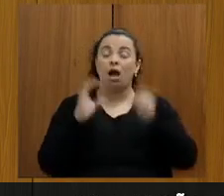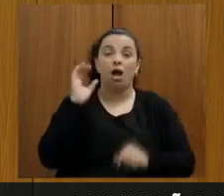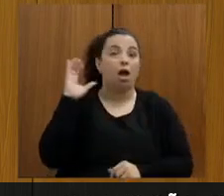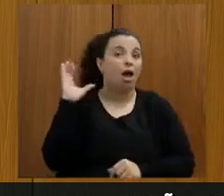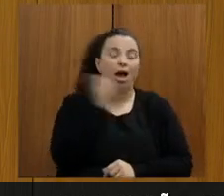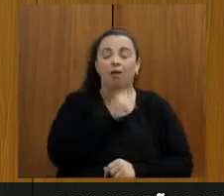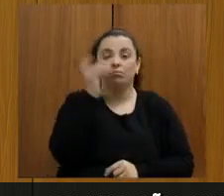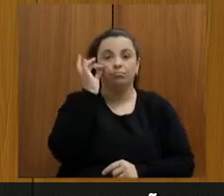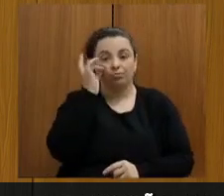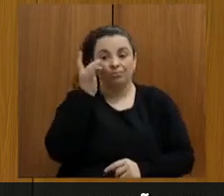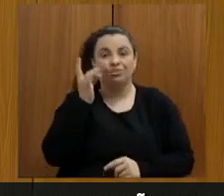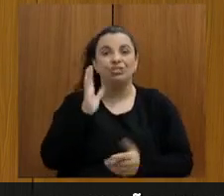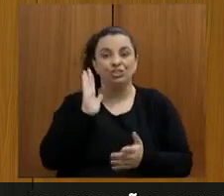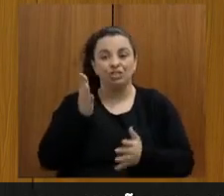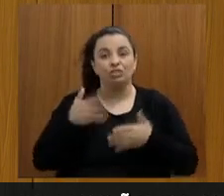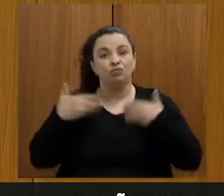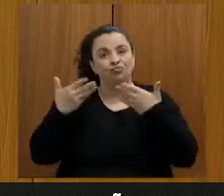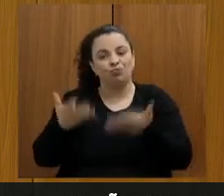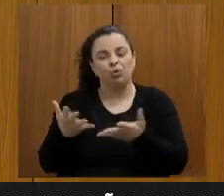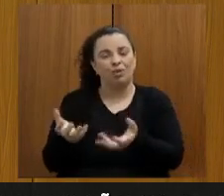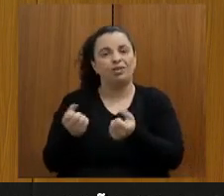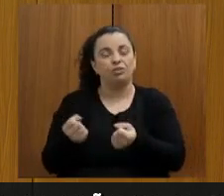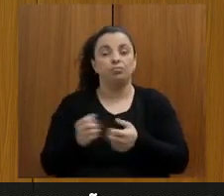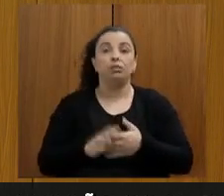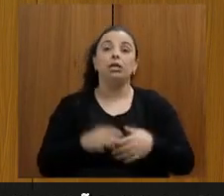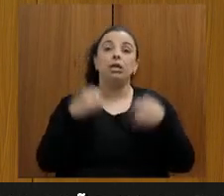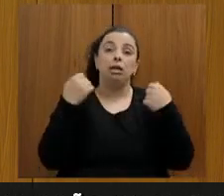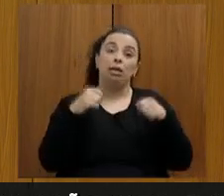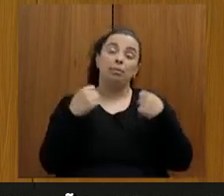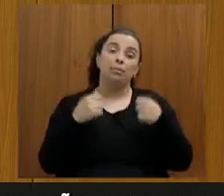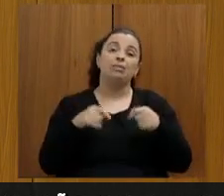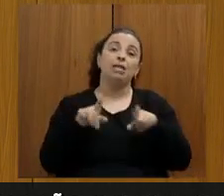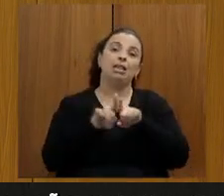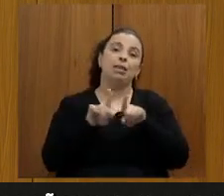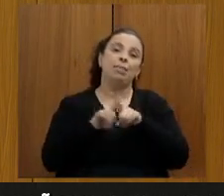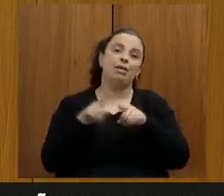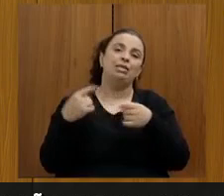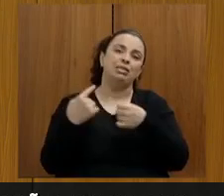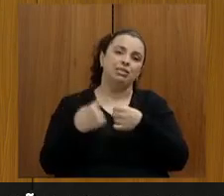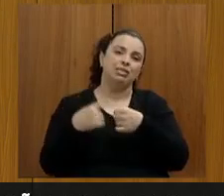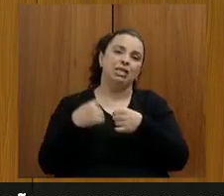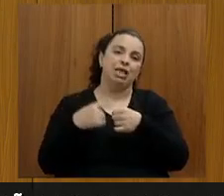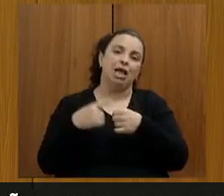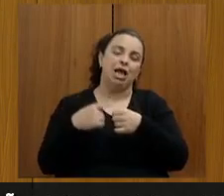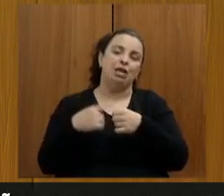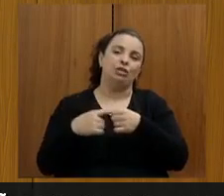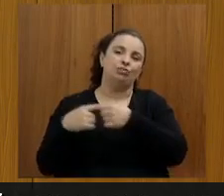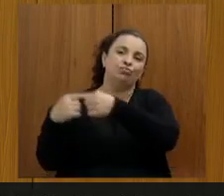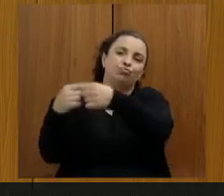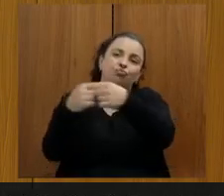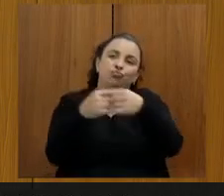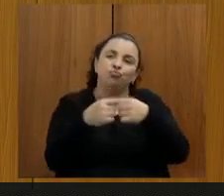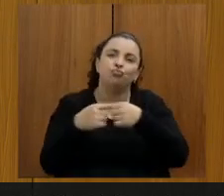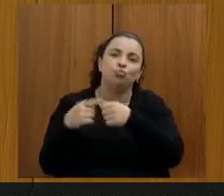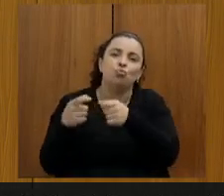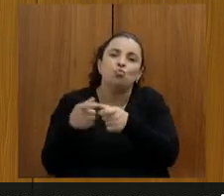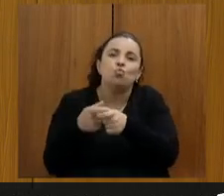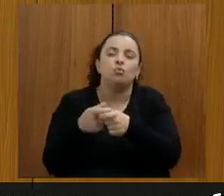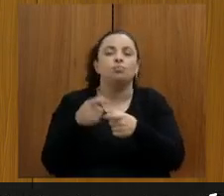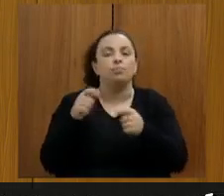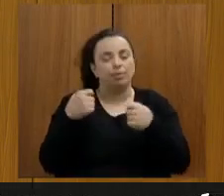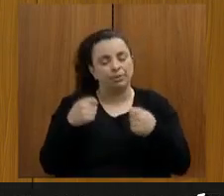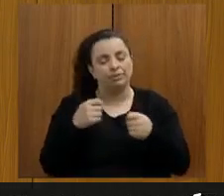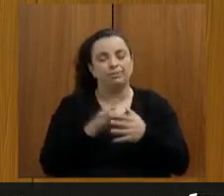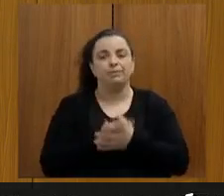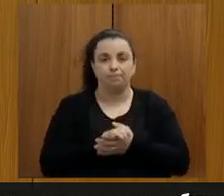então nós precisamos ter isso também mais próximo do interior conseguir isso vocês estão de parabéns